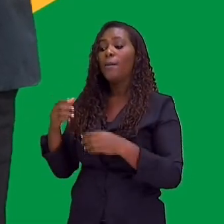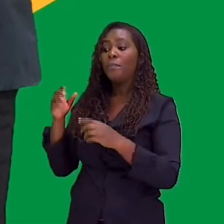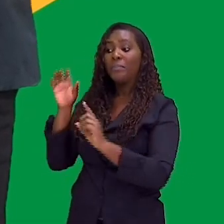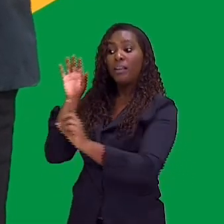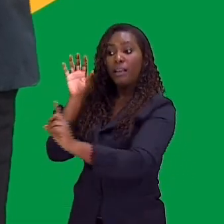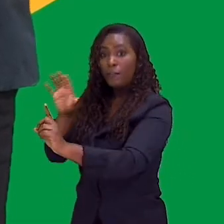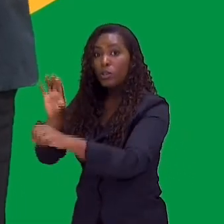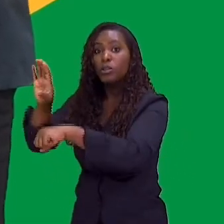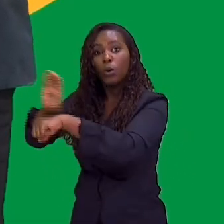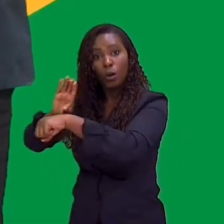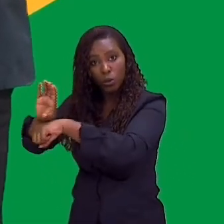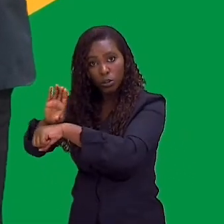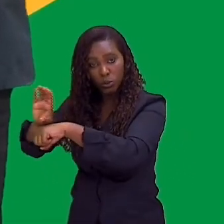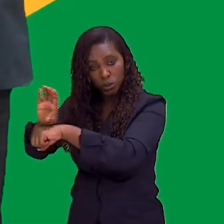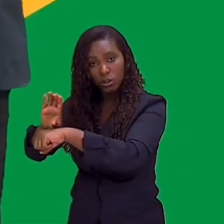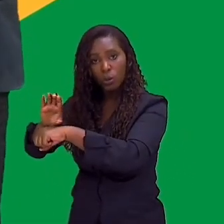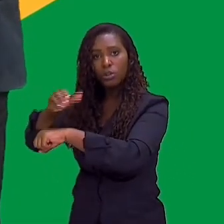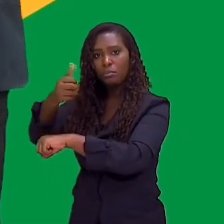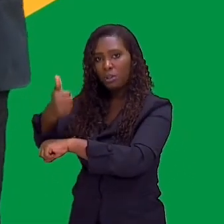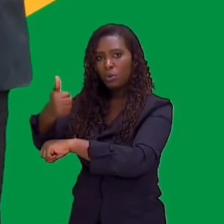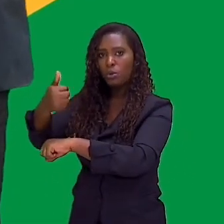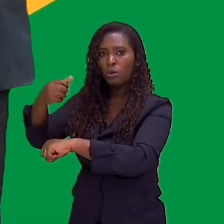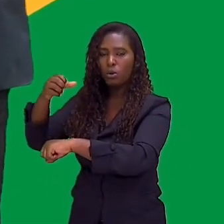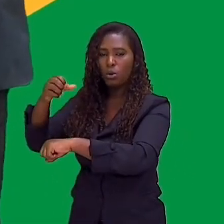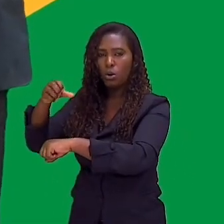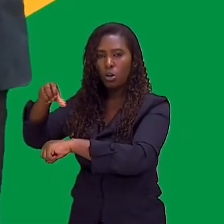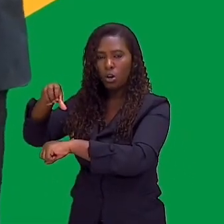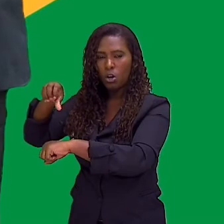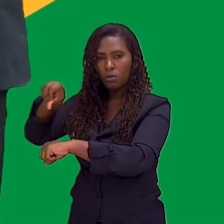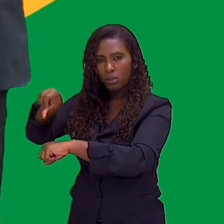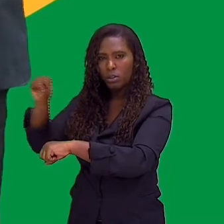nossa atual Constituição, a considerada cidadã,